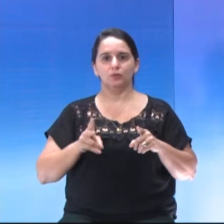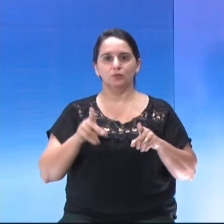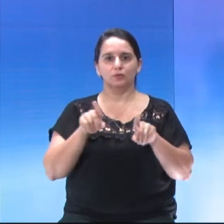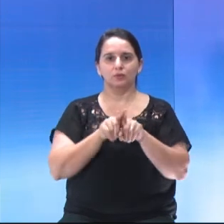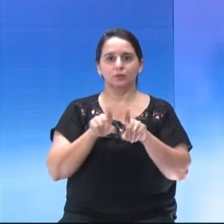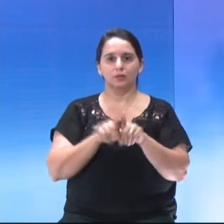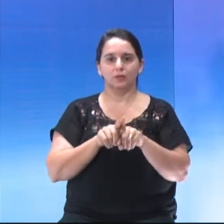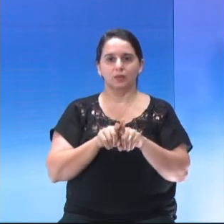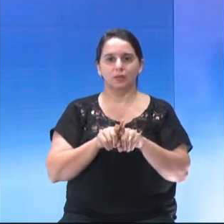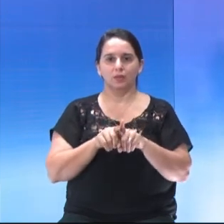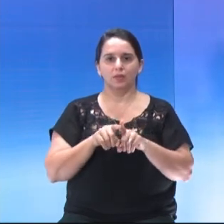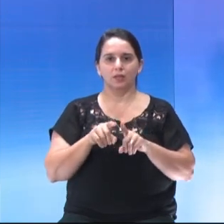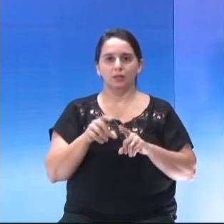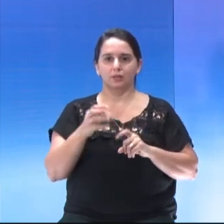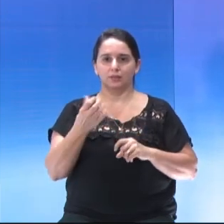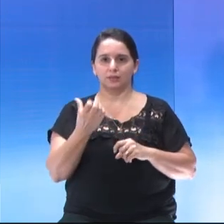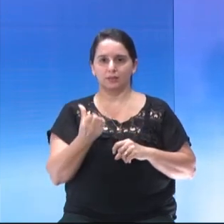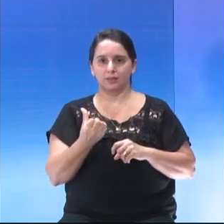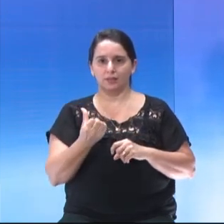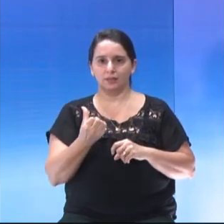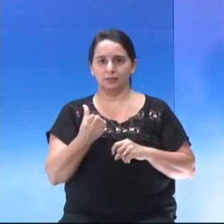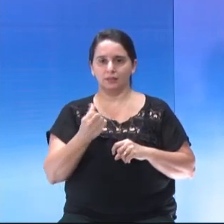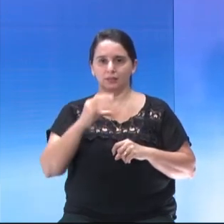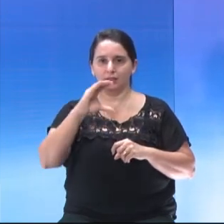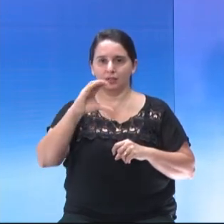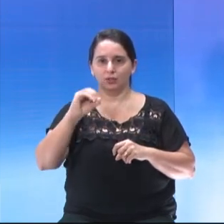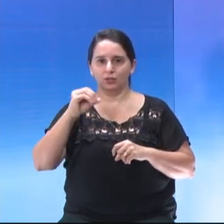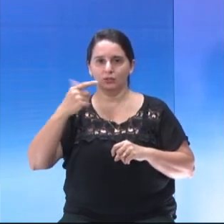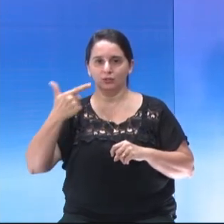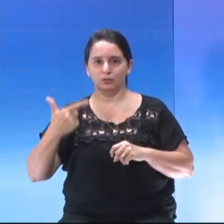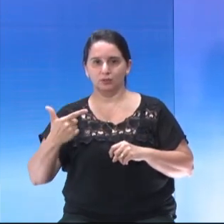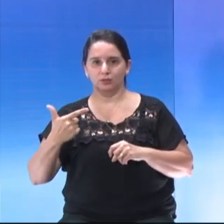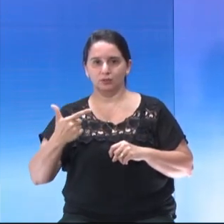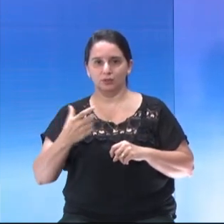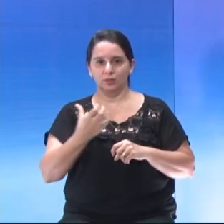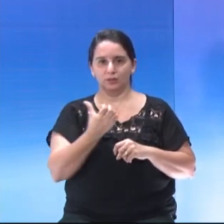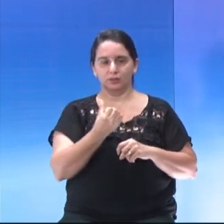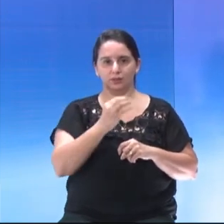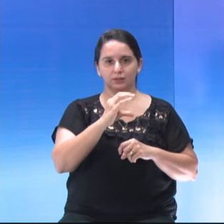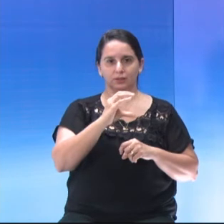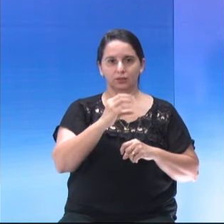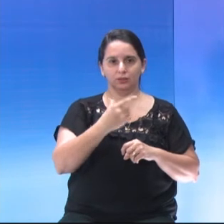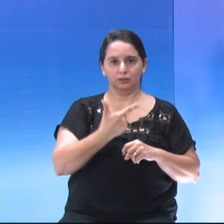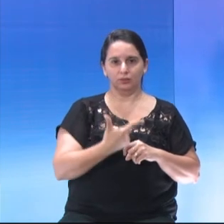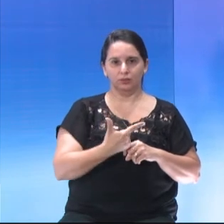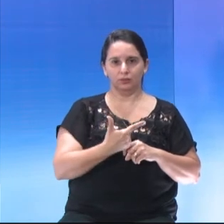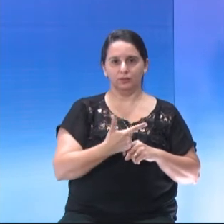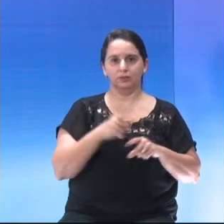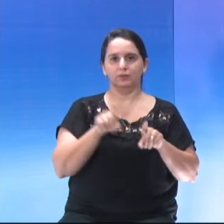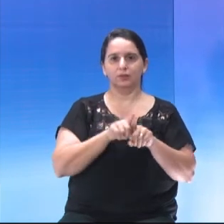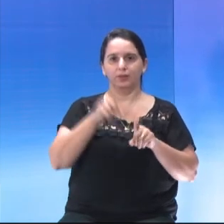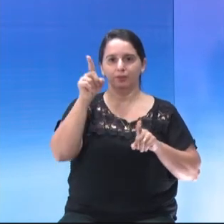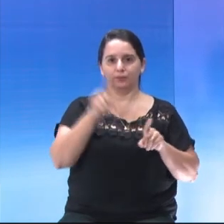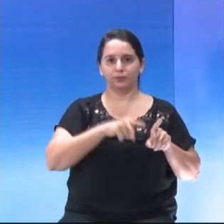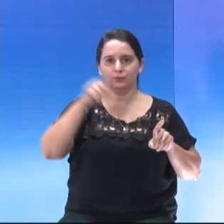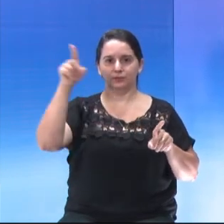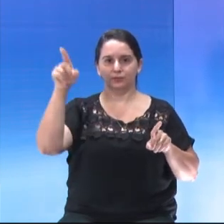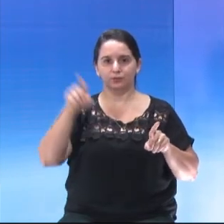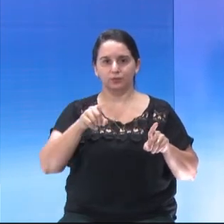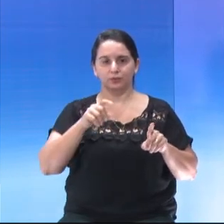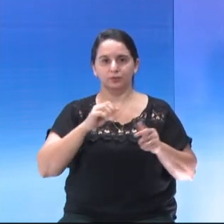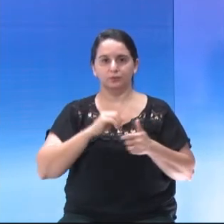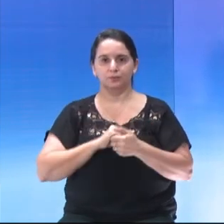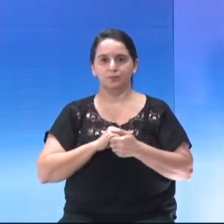eu percebo a presença de 6CO2 aqui nos produtos e 6CO2 aqui nos reagentes. Também